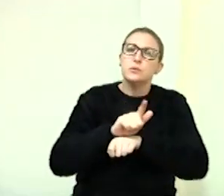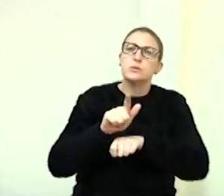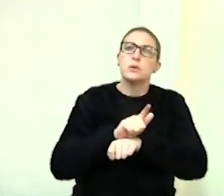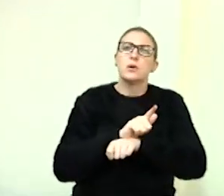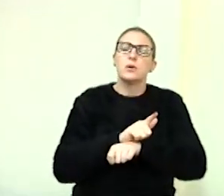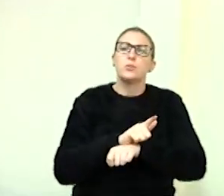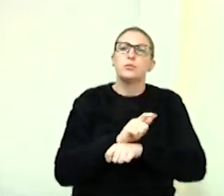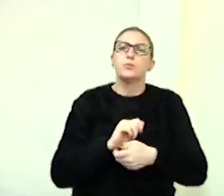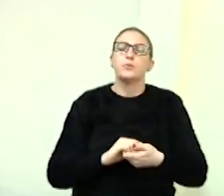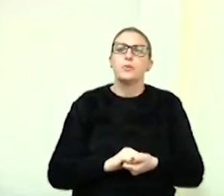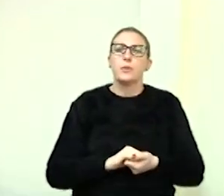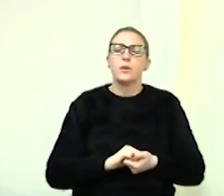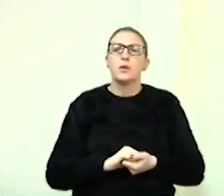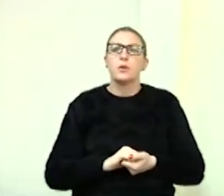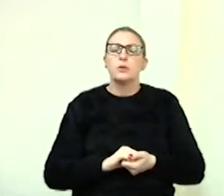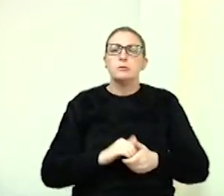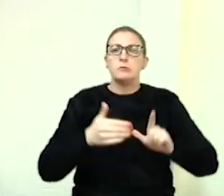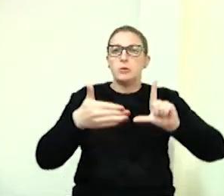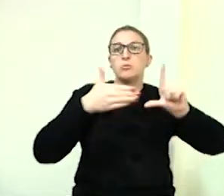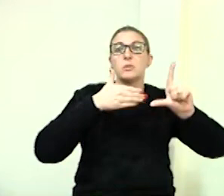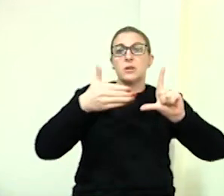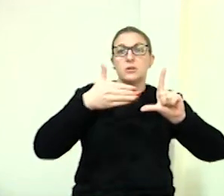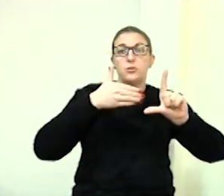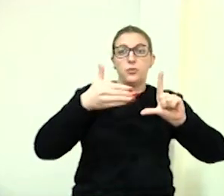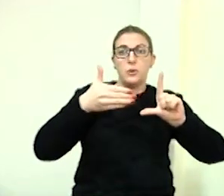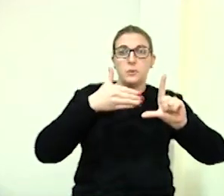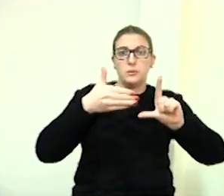e nesse quesito, as plataformas digitais,